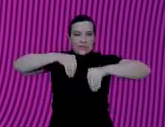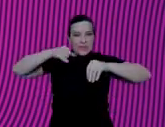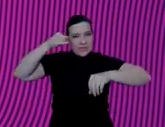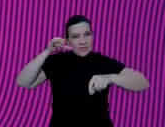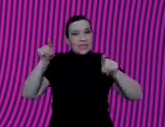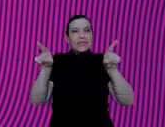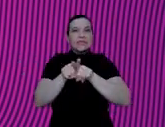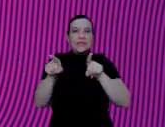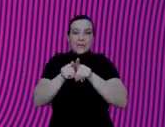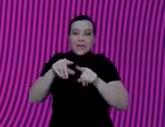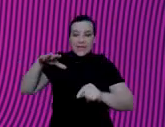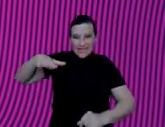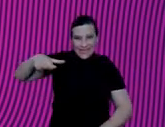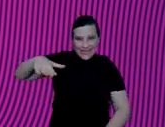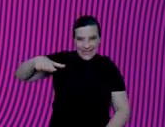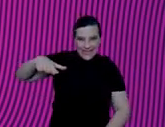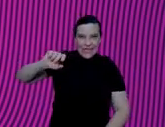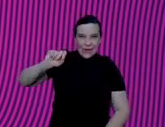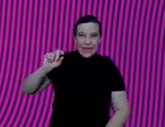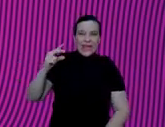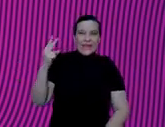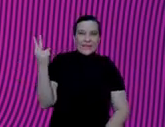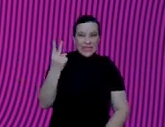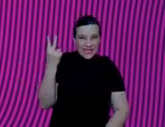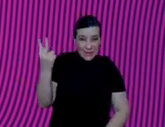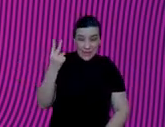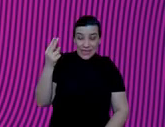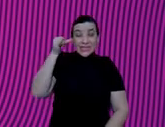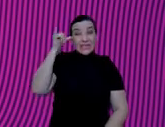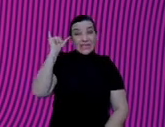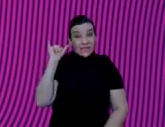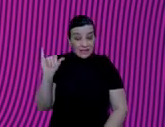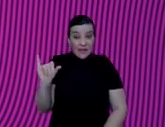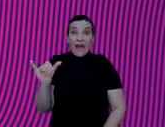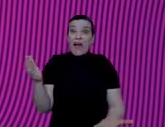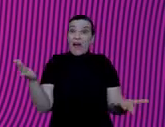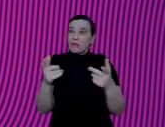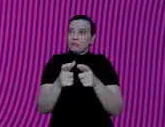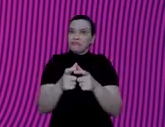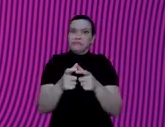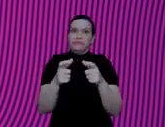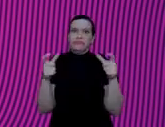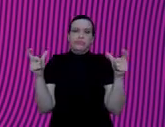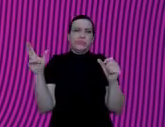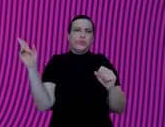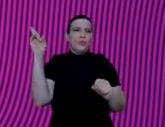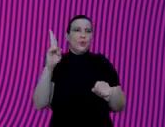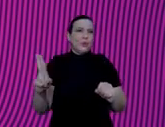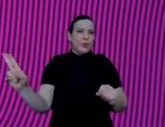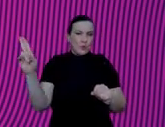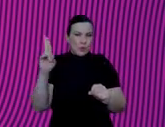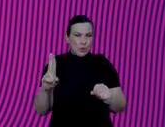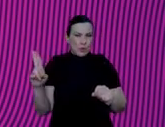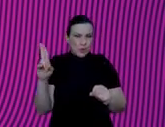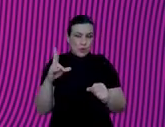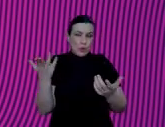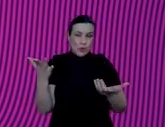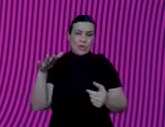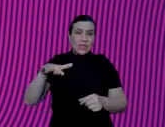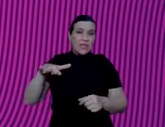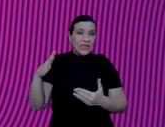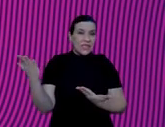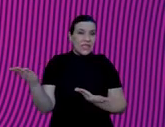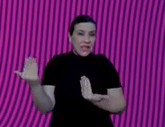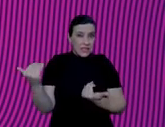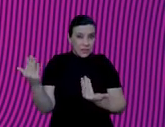né, muito debatido. Nós tivemos uma epidemia, certamente, de uso entre crianças e adolescentes de